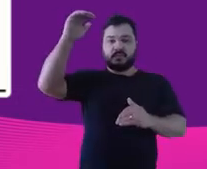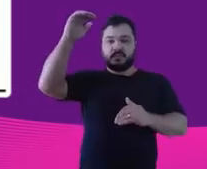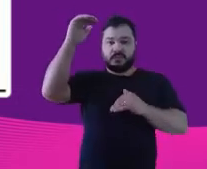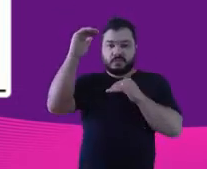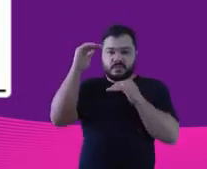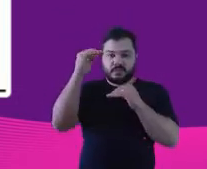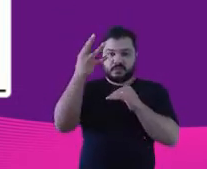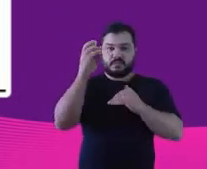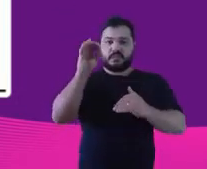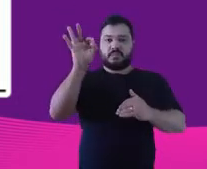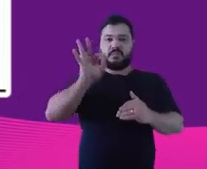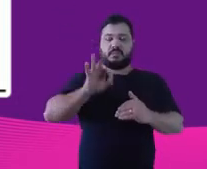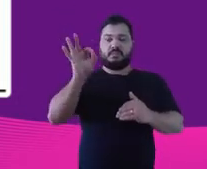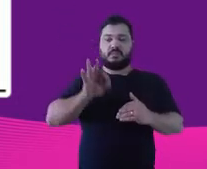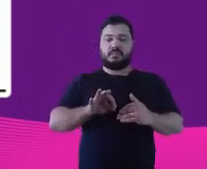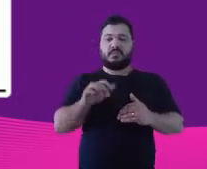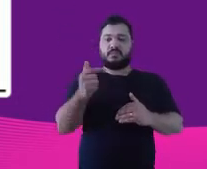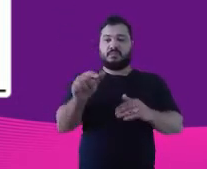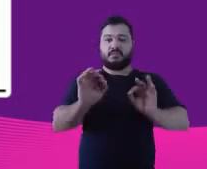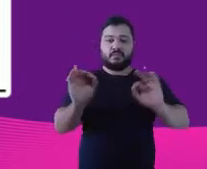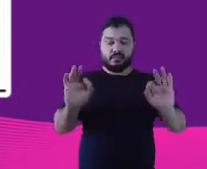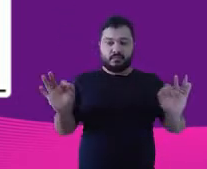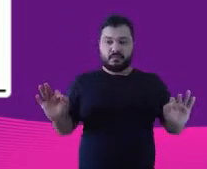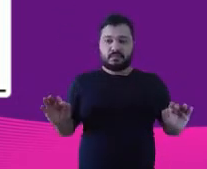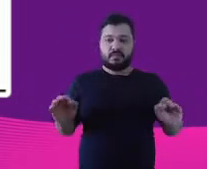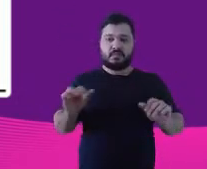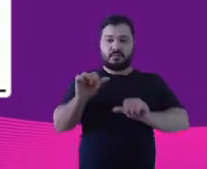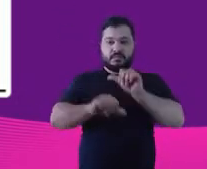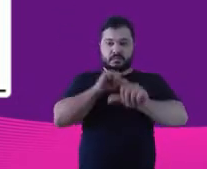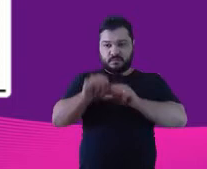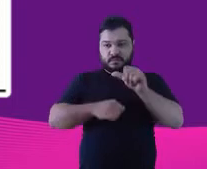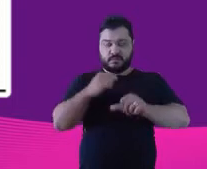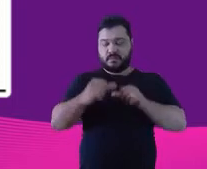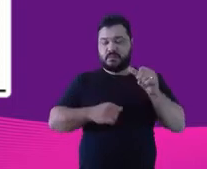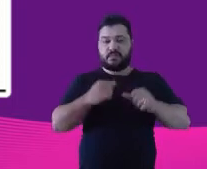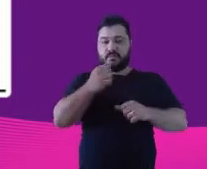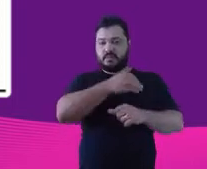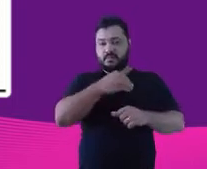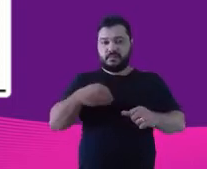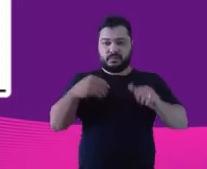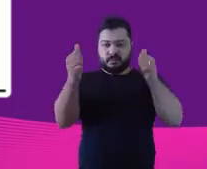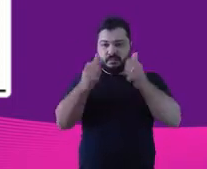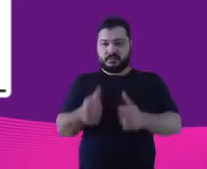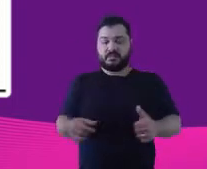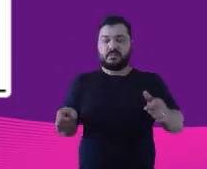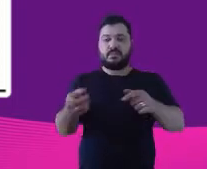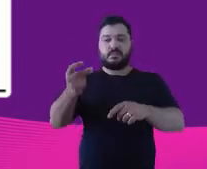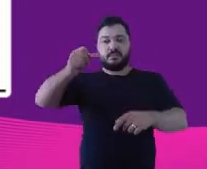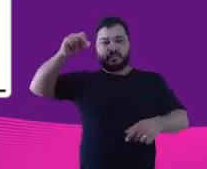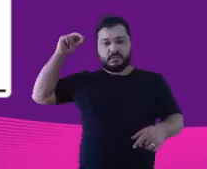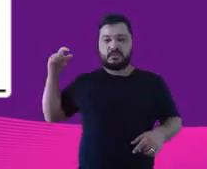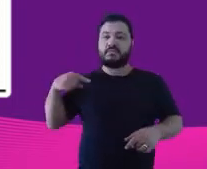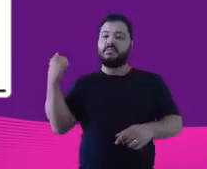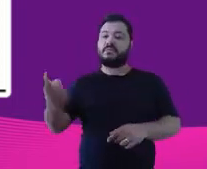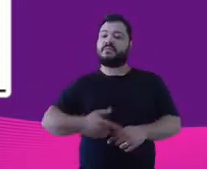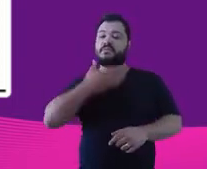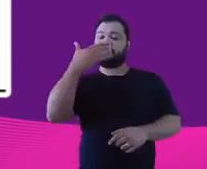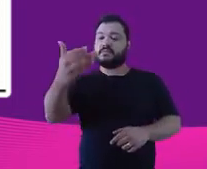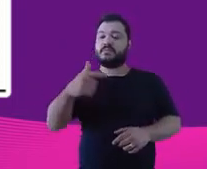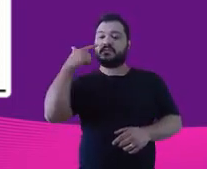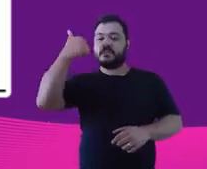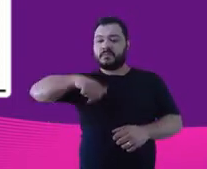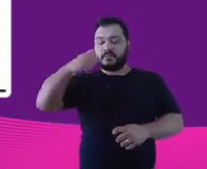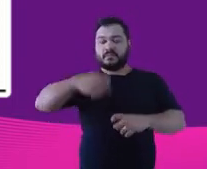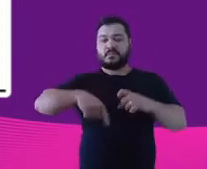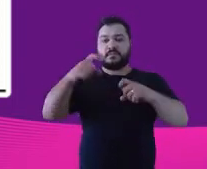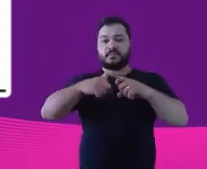40%. Ele não tinha nenhuma outra alteração nos exames de imagem, e na época a gente solicitou a avaliação do